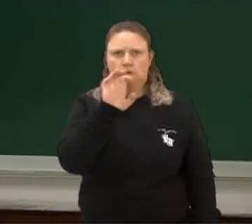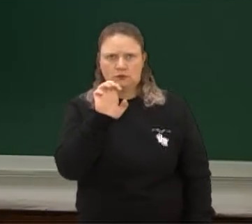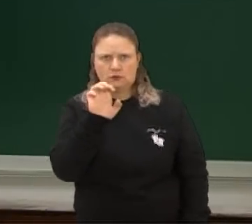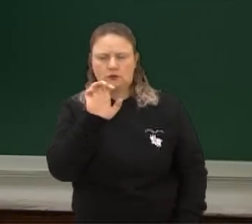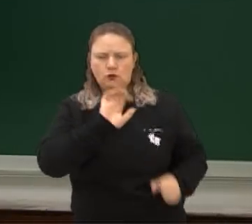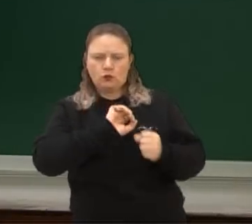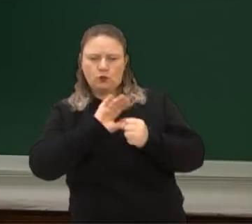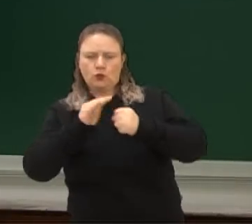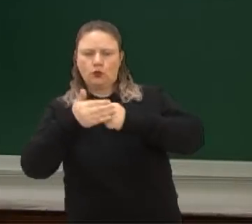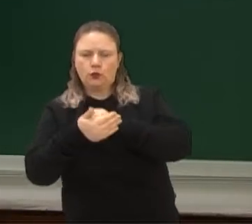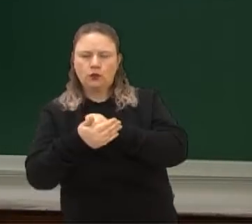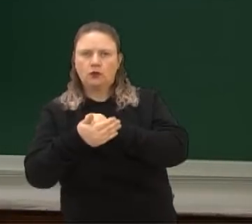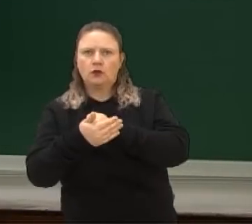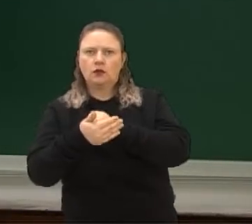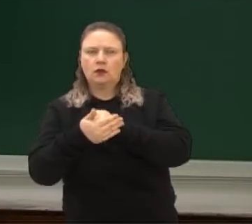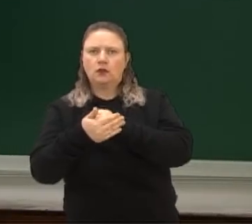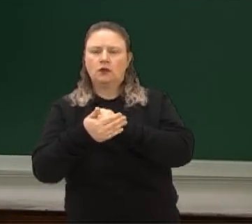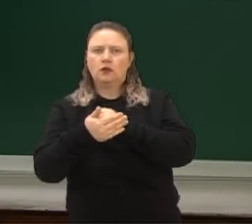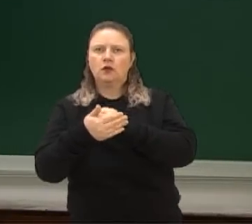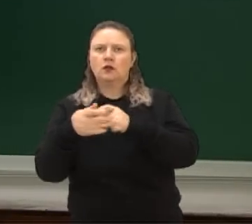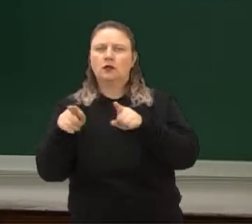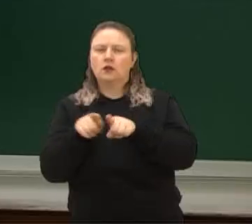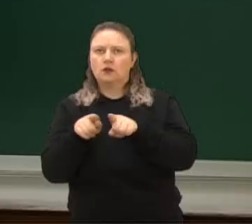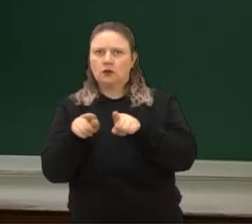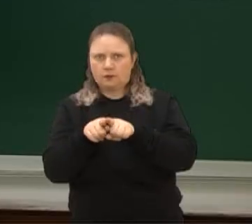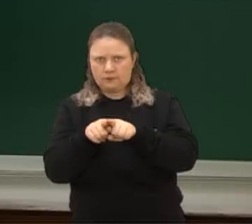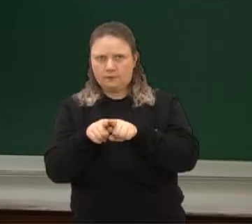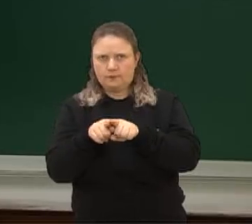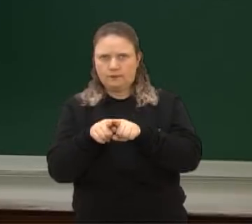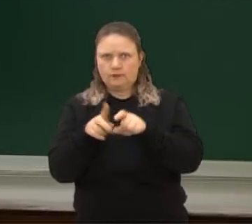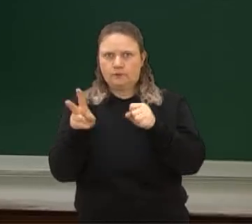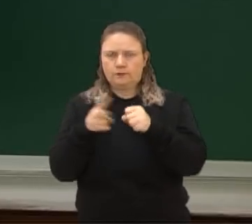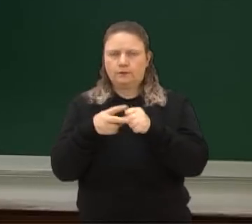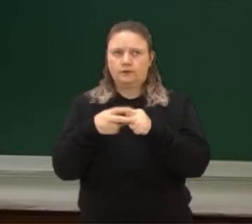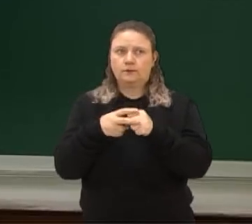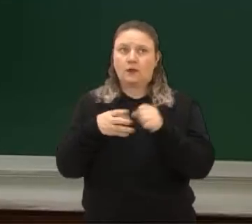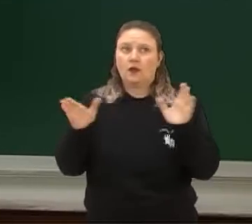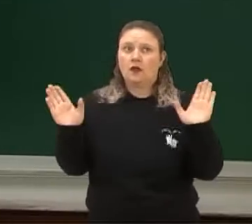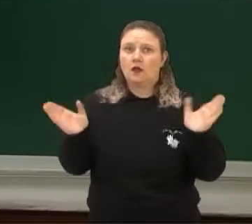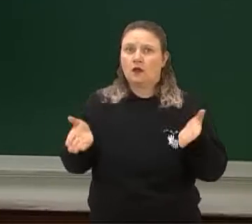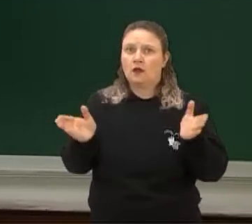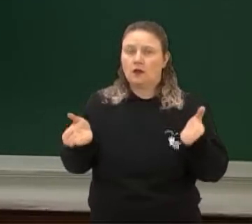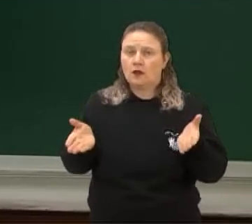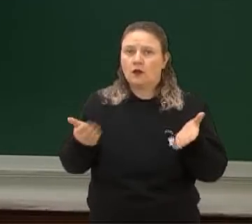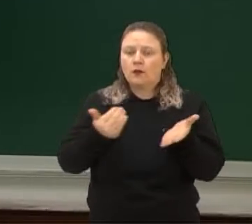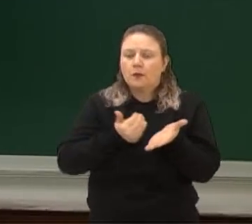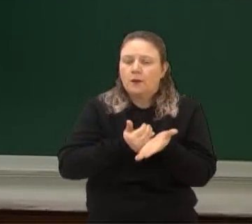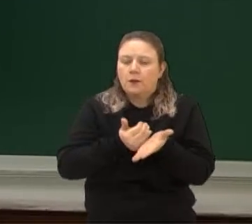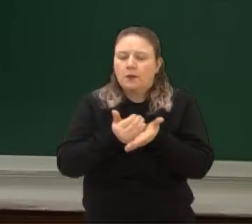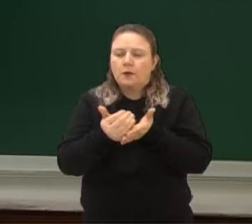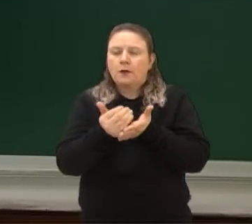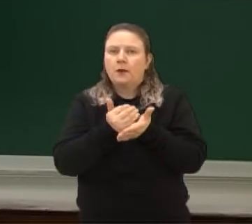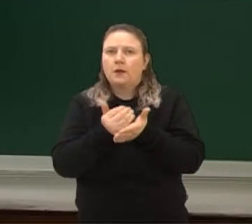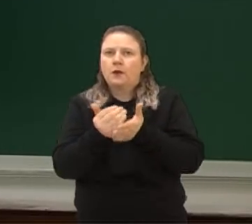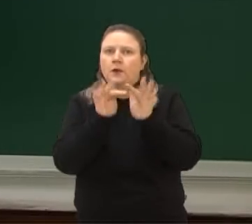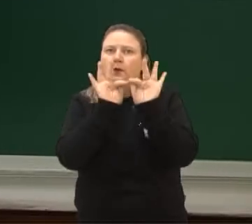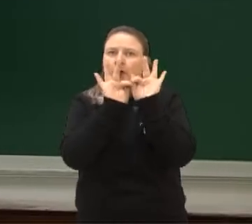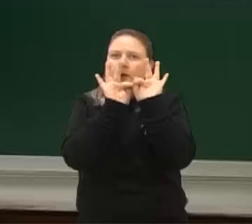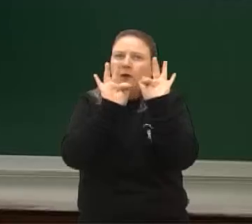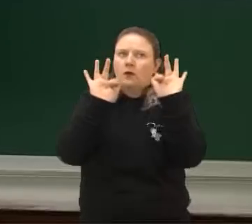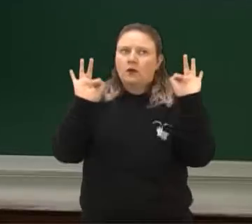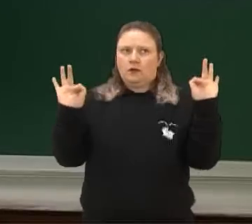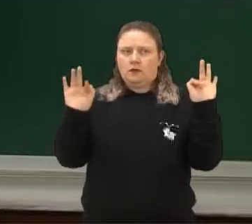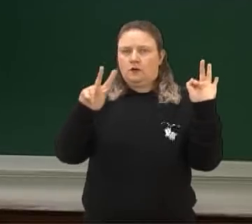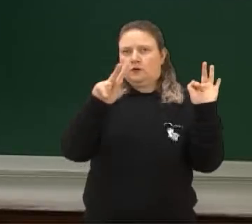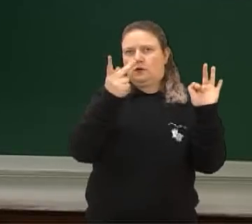particípio passado, né? Desculpa, eu uso o sujeito, have e o verbo no particípio. Aqui, eu começo a frase com have.